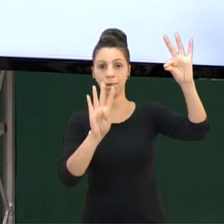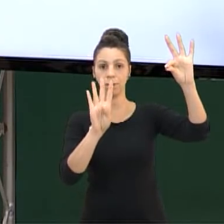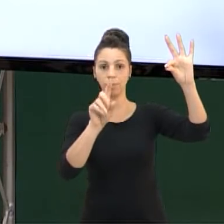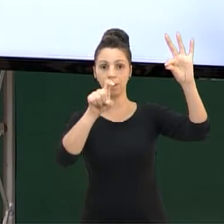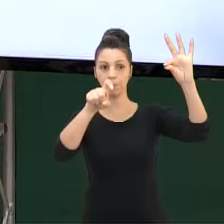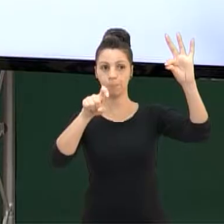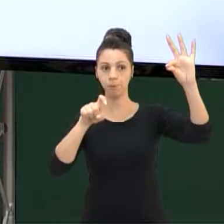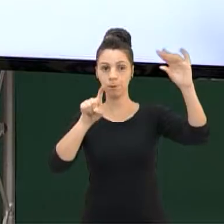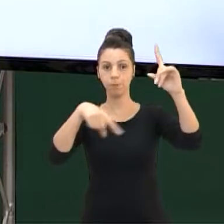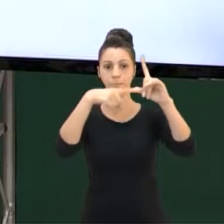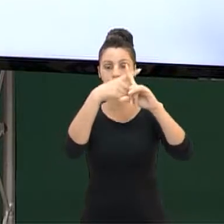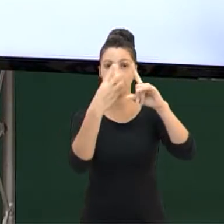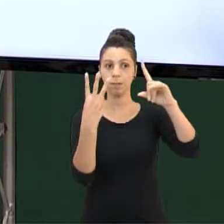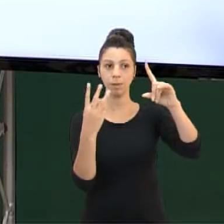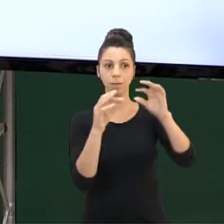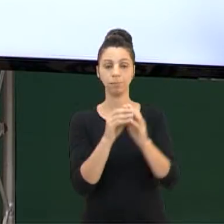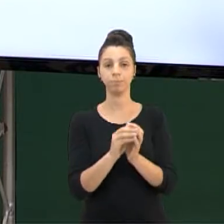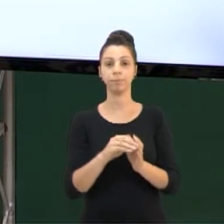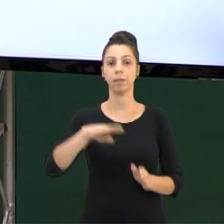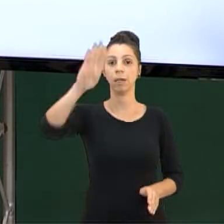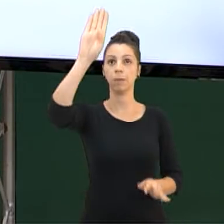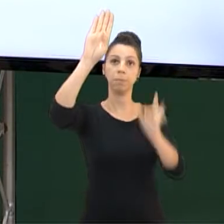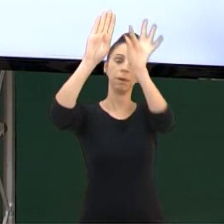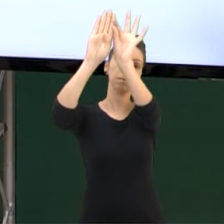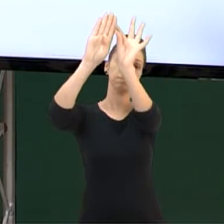segmento BP mede